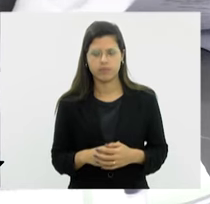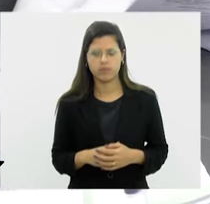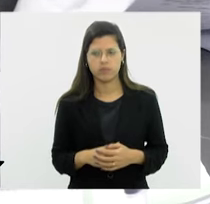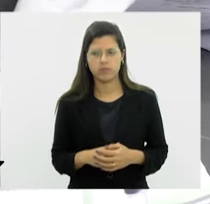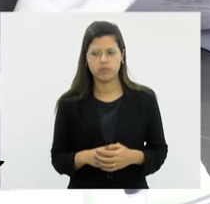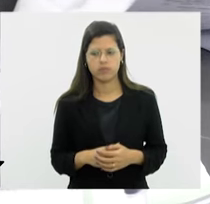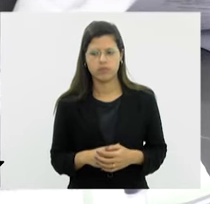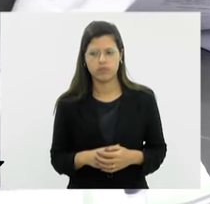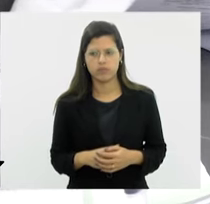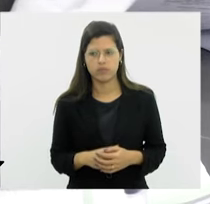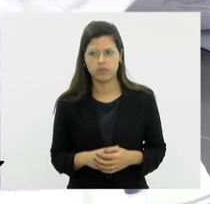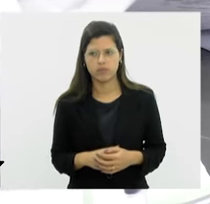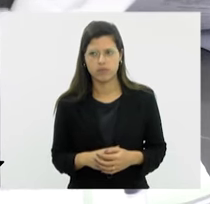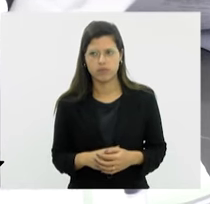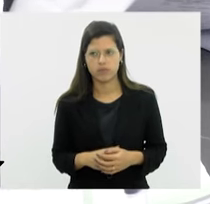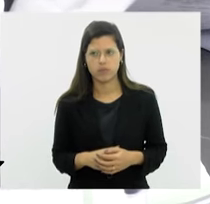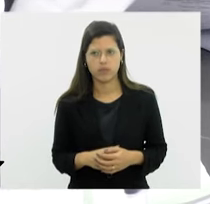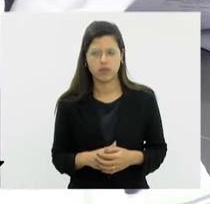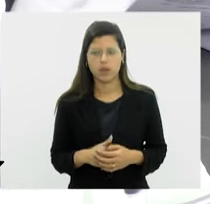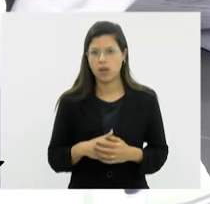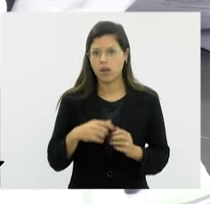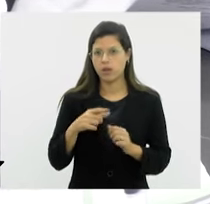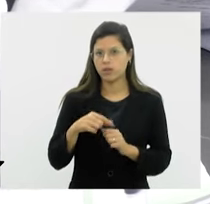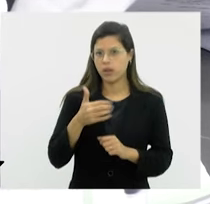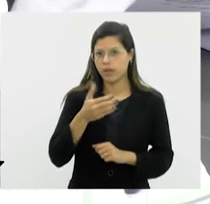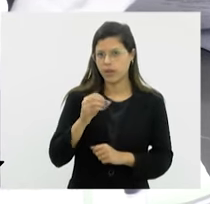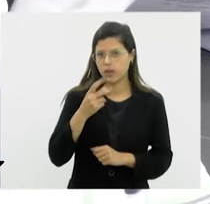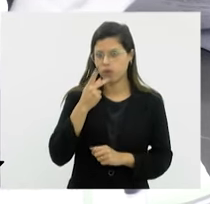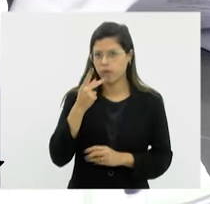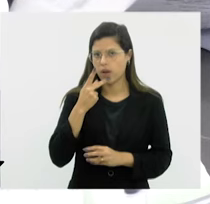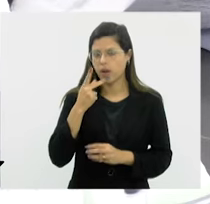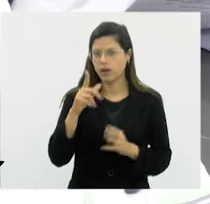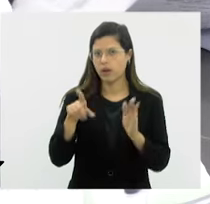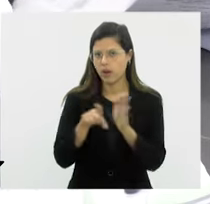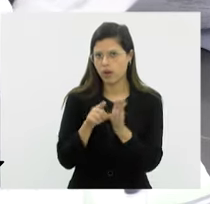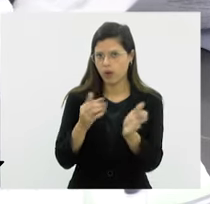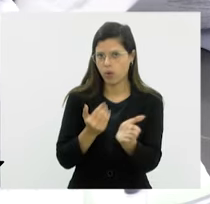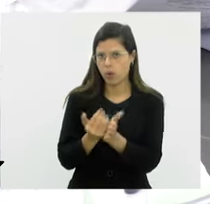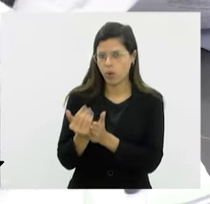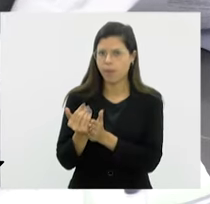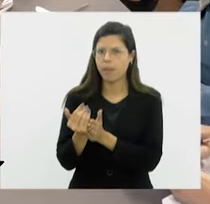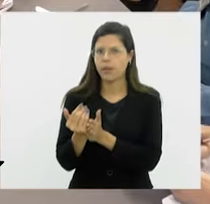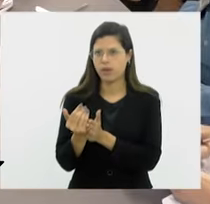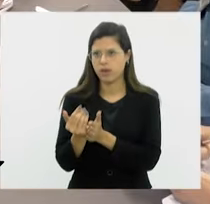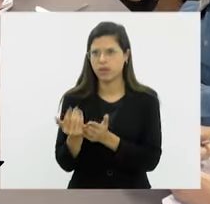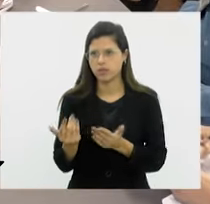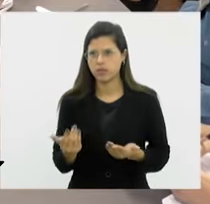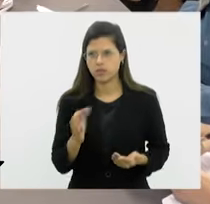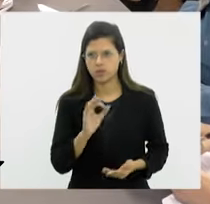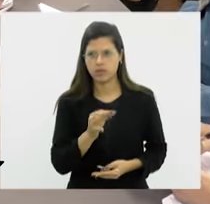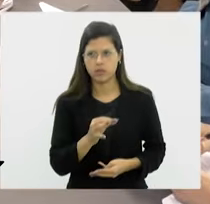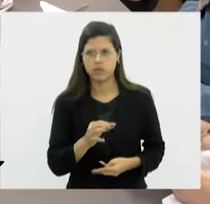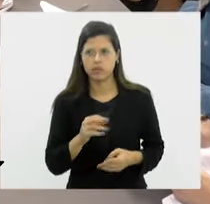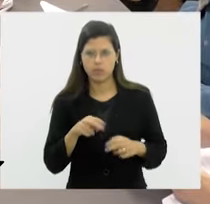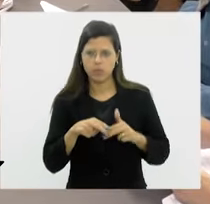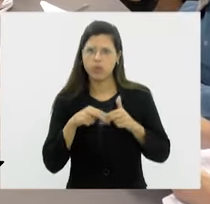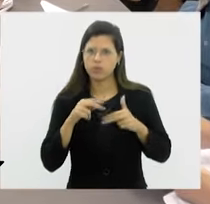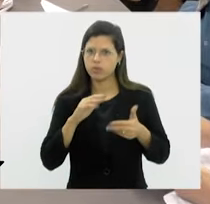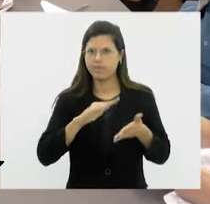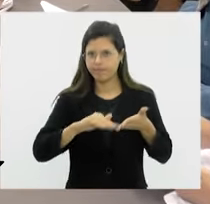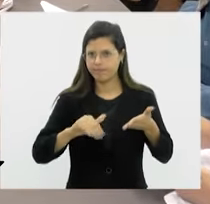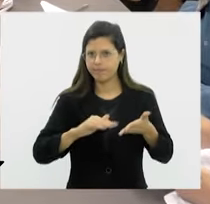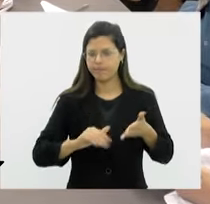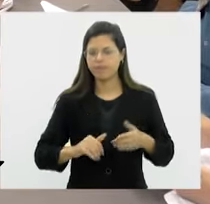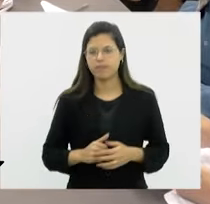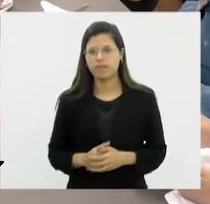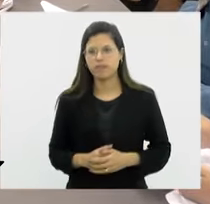Tem que ser supressivo. A 10 diz que essa lei entra em vigor, a outra entra em vigor. Dias depois. Tá certo. Bem, tá bem. Por isso que é supressiva mesmo. É porque eu olhei